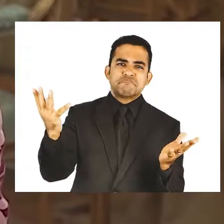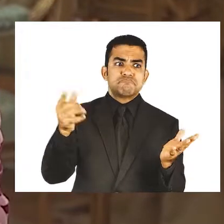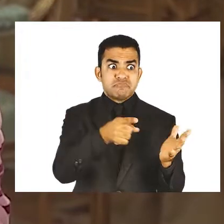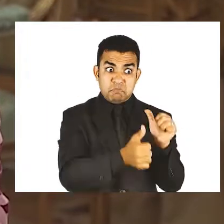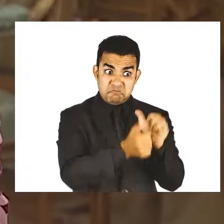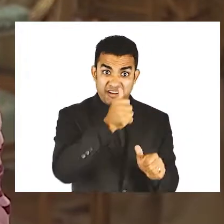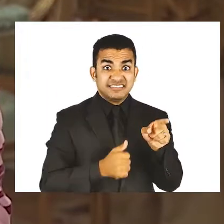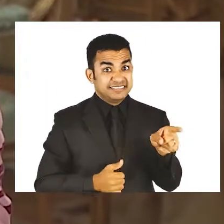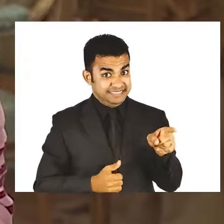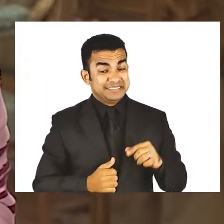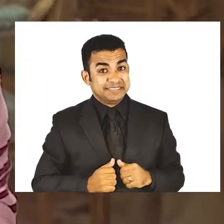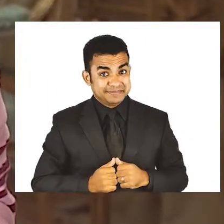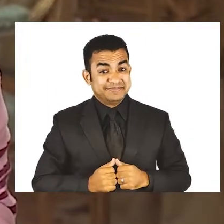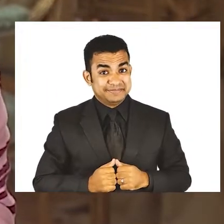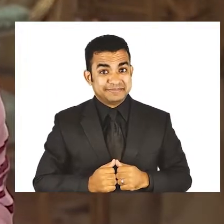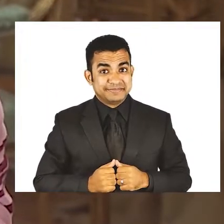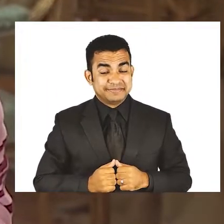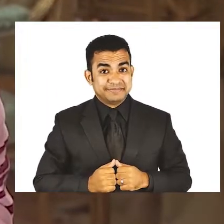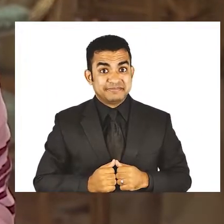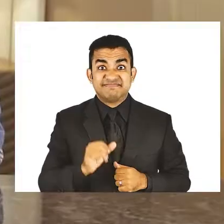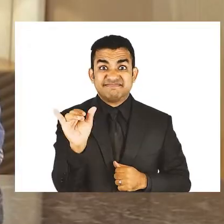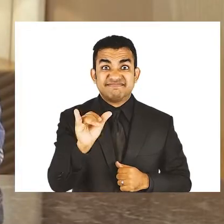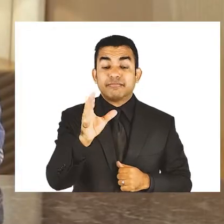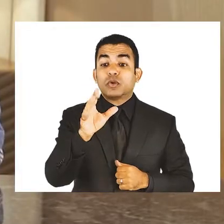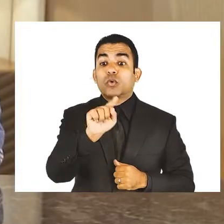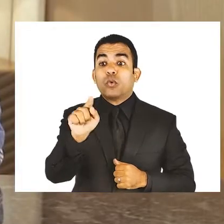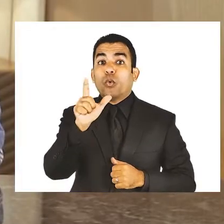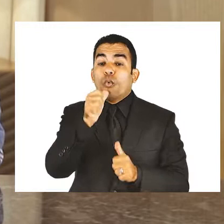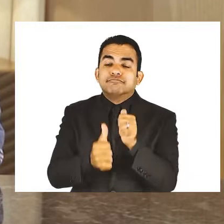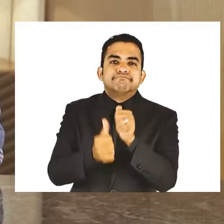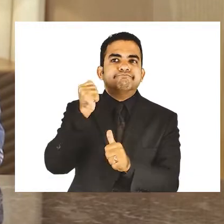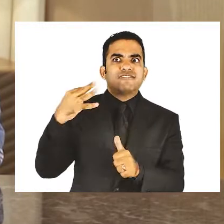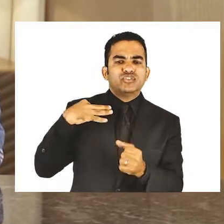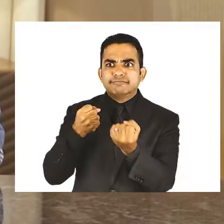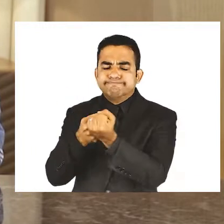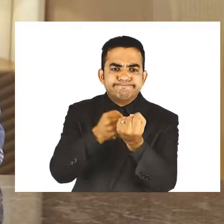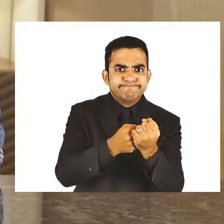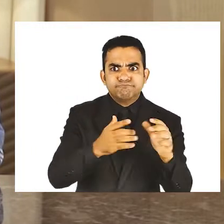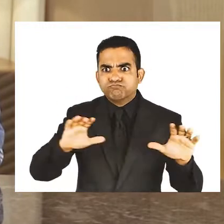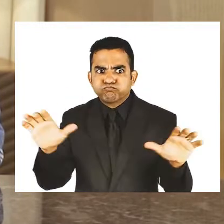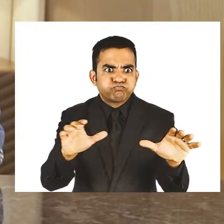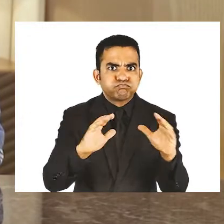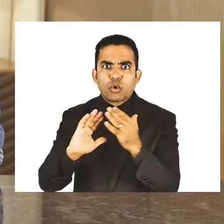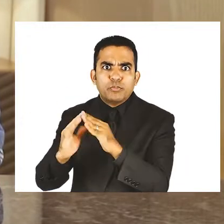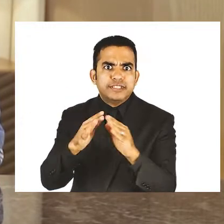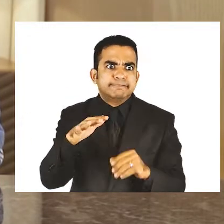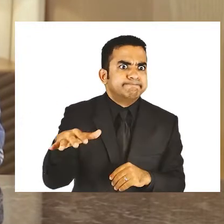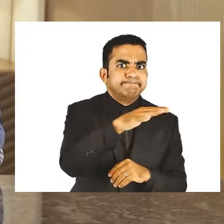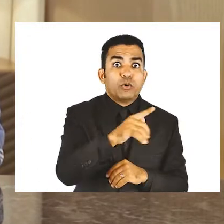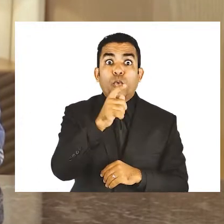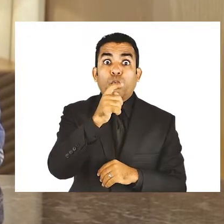barrios e comunidades que bajo esquemas formais? E que as mulheres tiendem a involucrarse mais em acções de